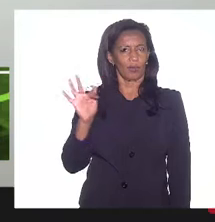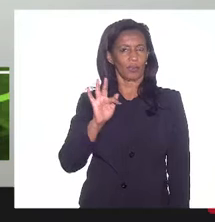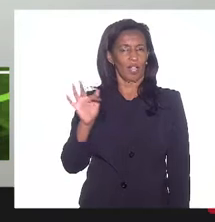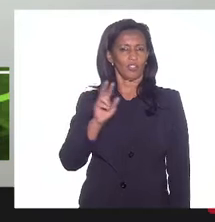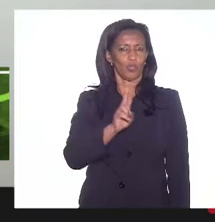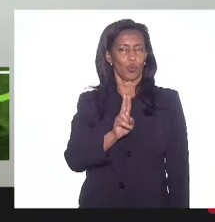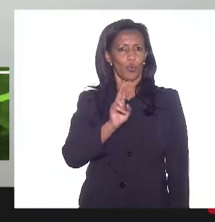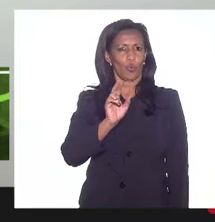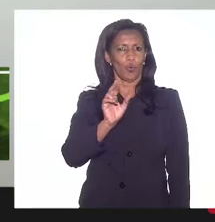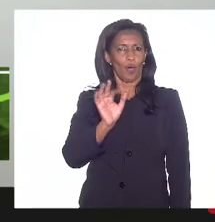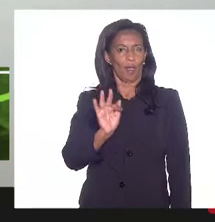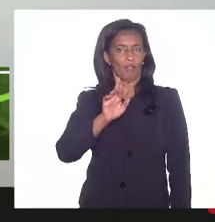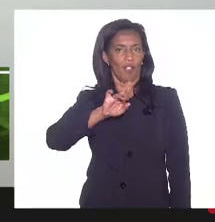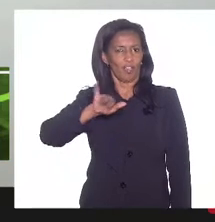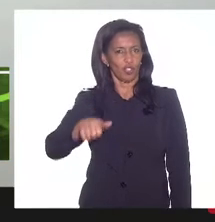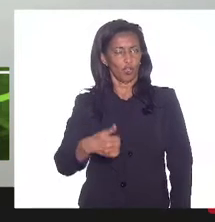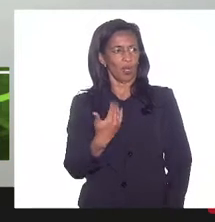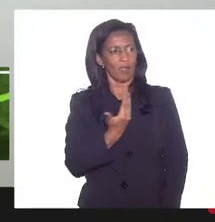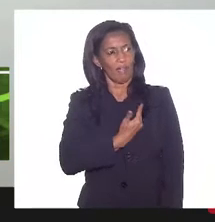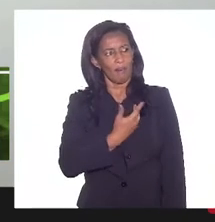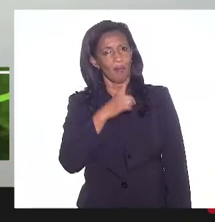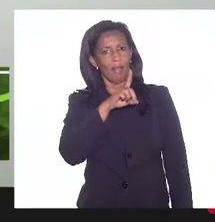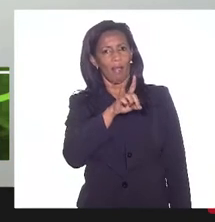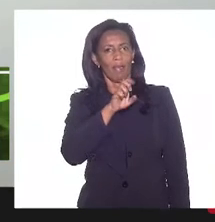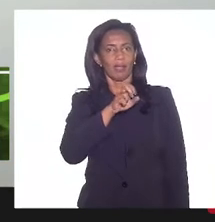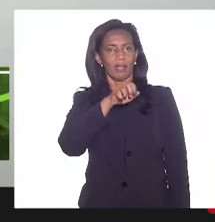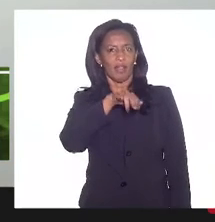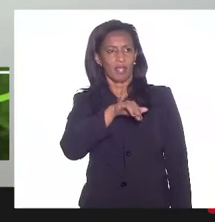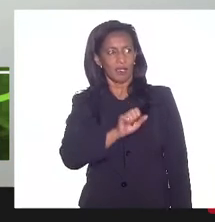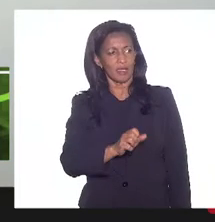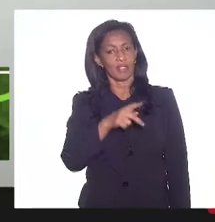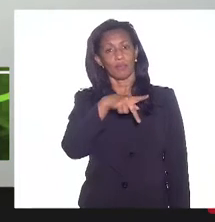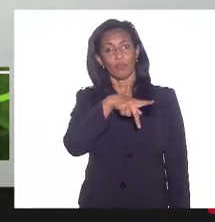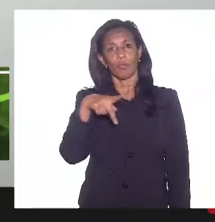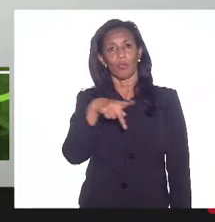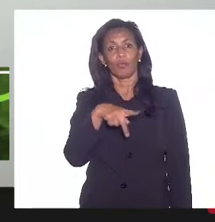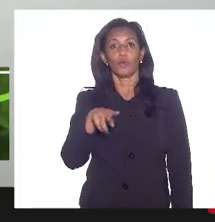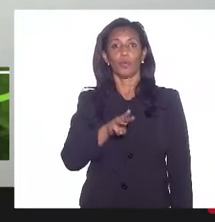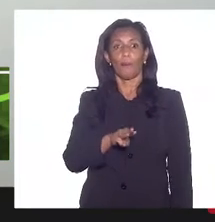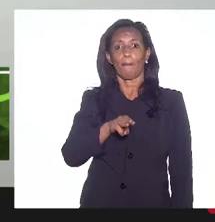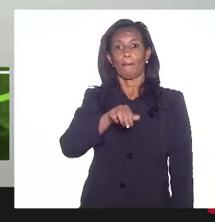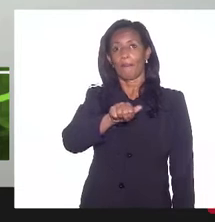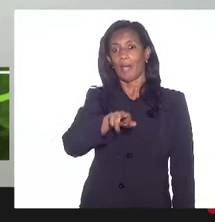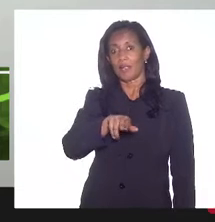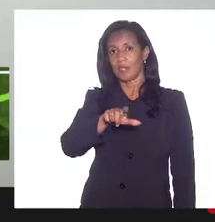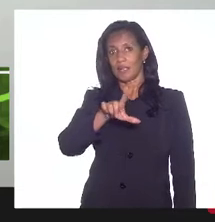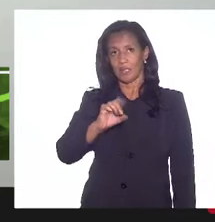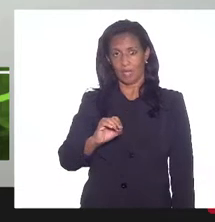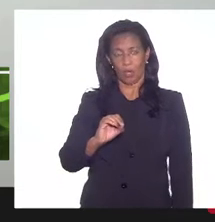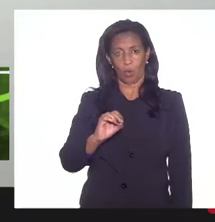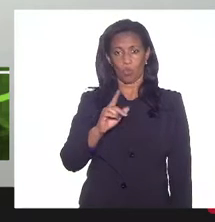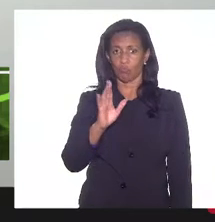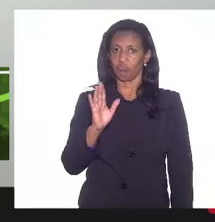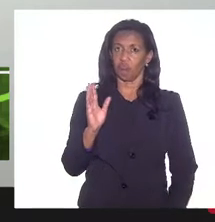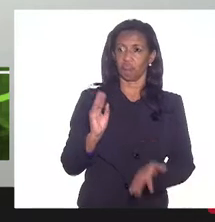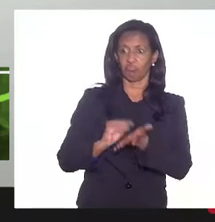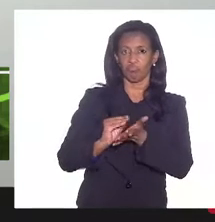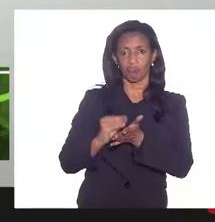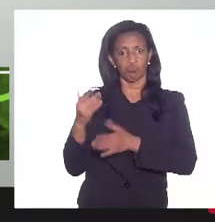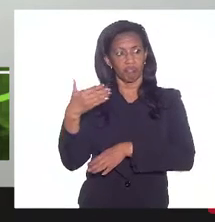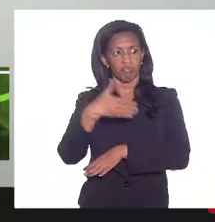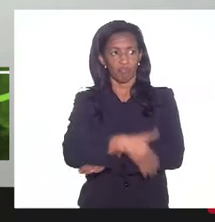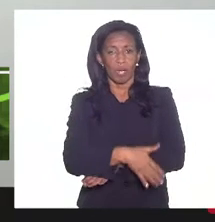beijo para a minha amiga Denise Carvalho. O professor Marcelo Reis ainda não está entre nós, eu acho. Está programado para estar